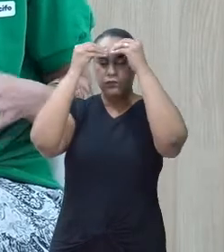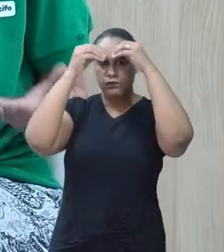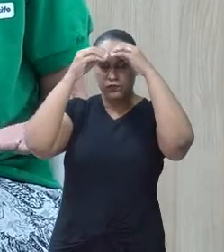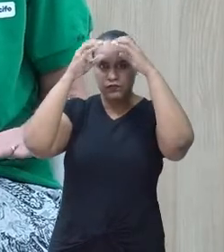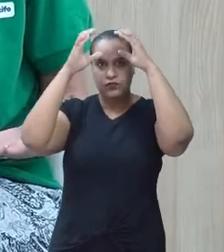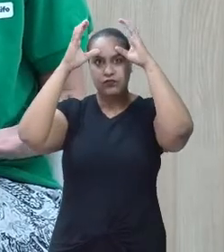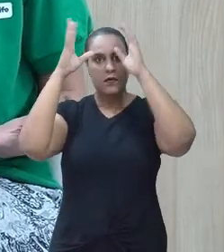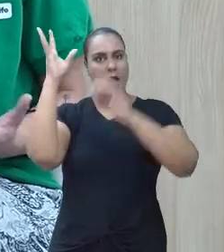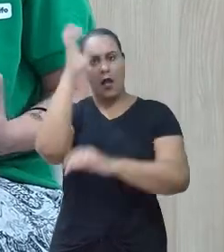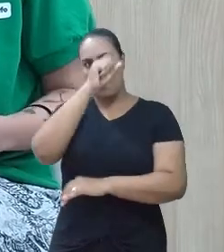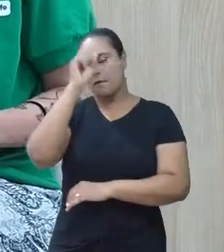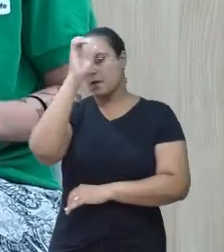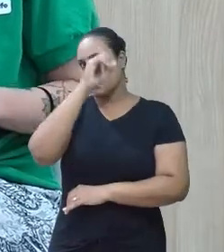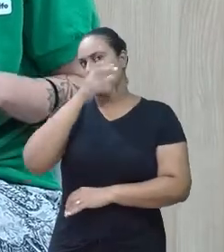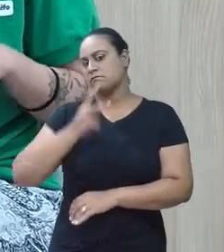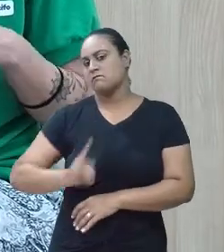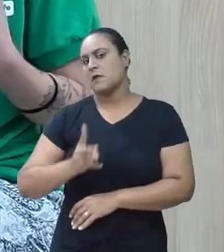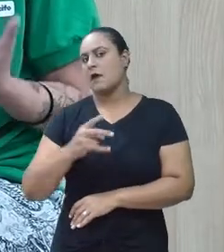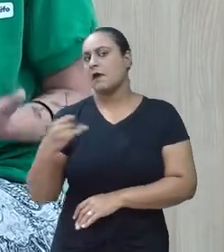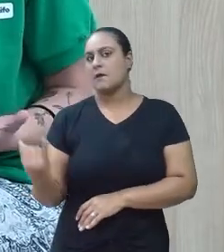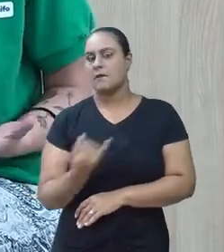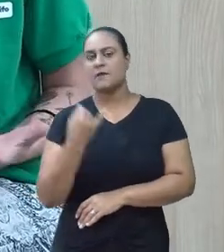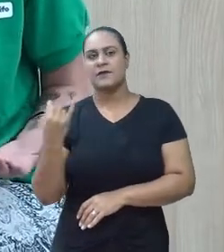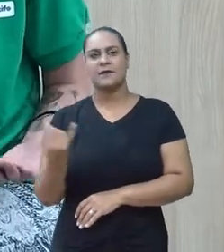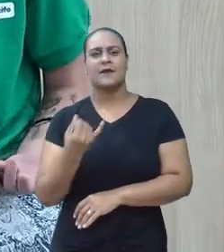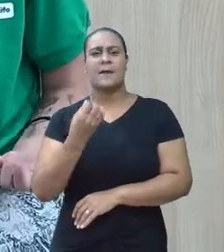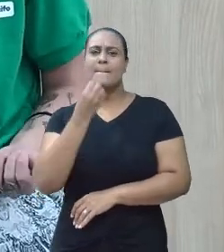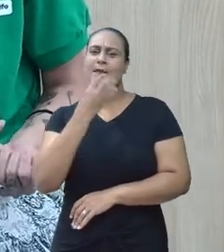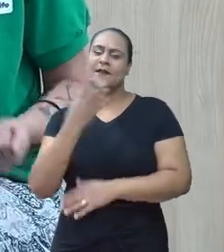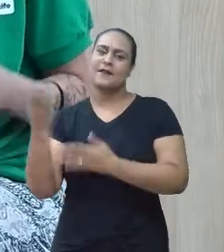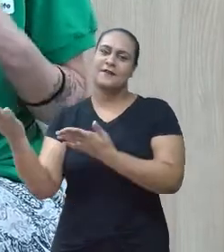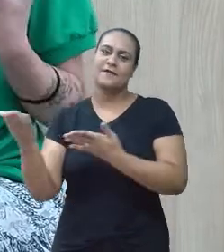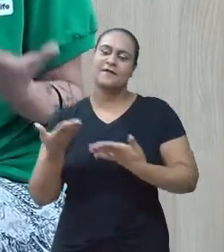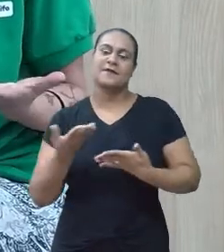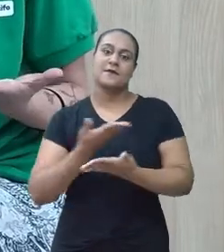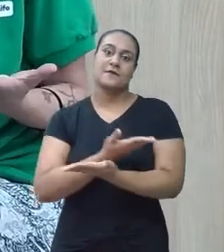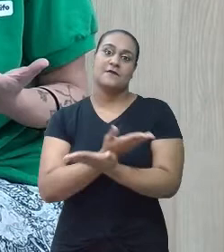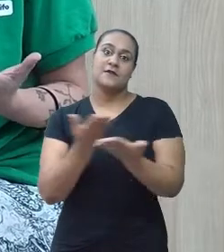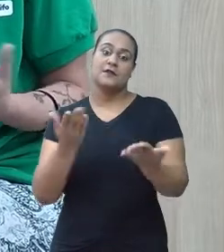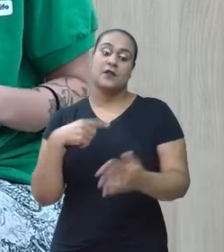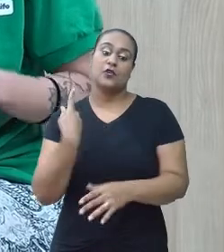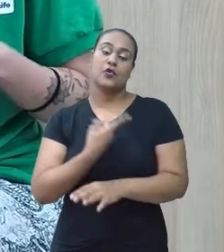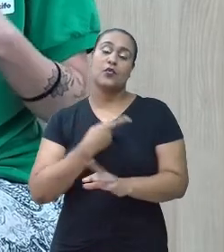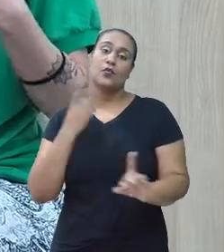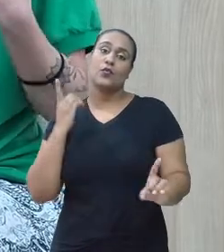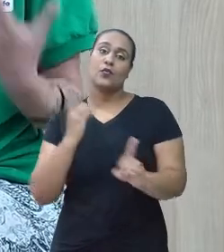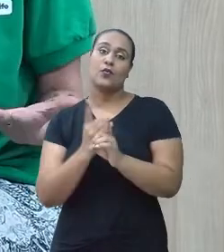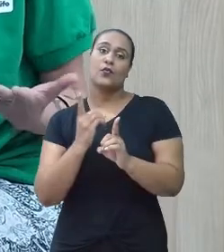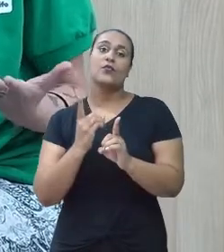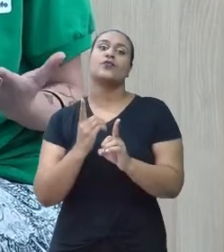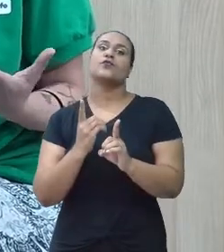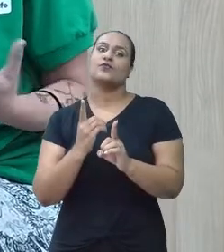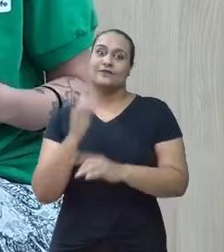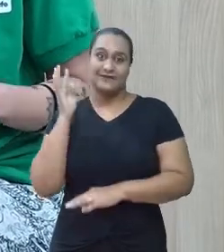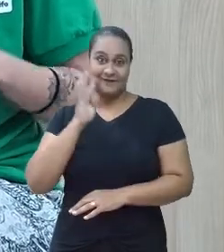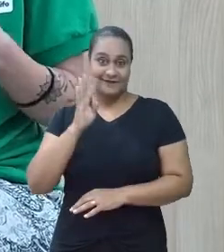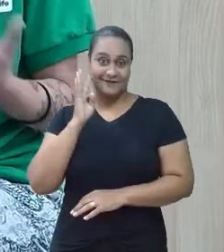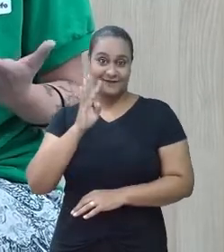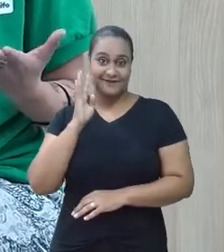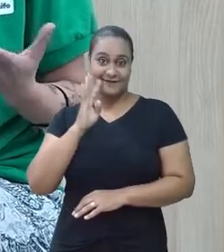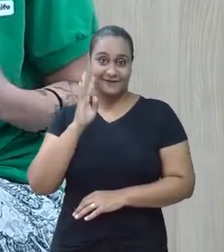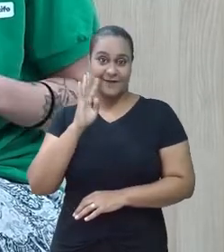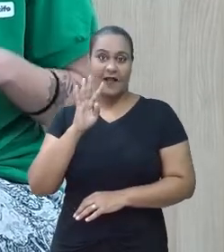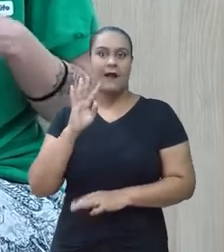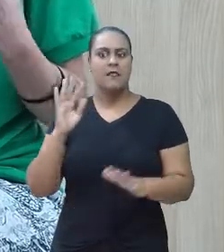mais, é sempre importante. Então, boas-vindas para vocês e que nosso encontro hoje seja muito legal, né? Com